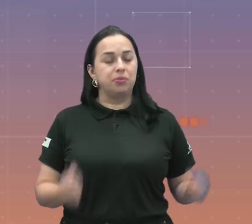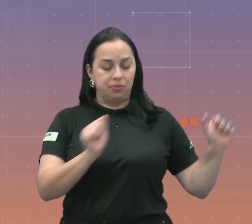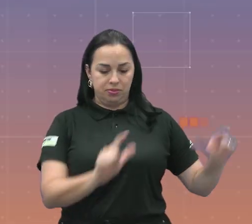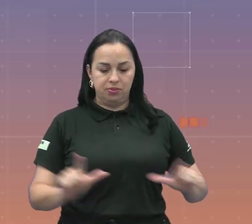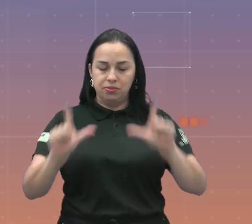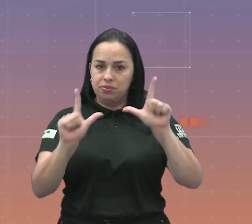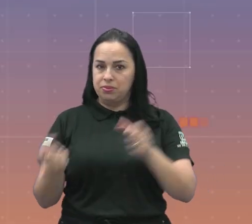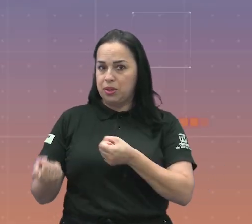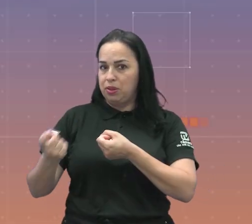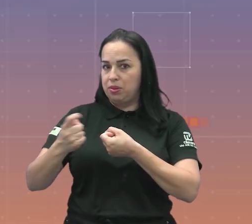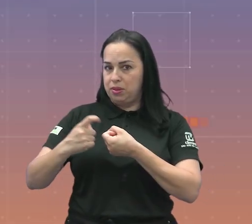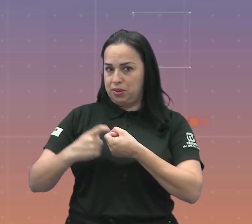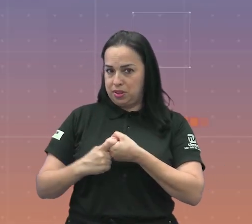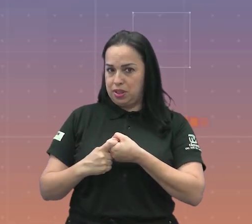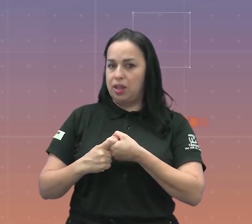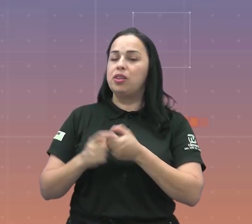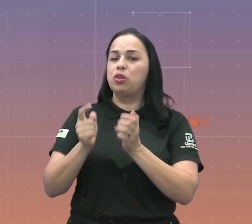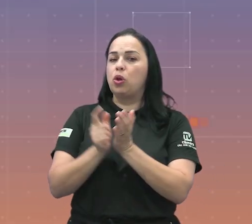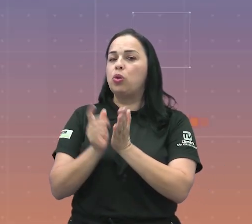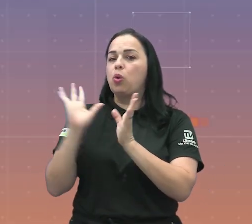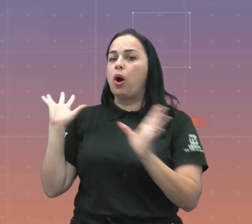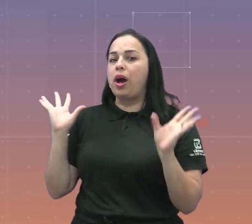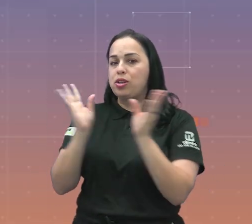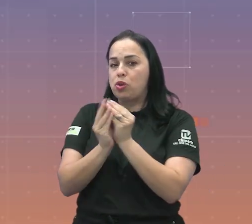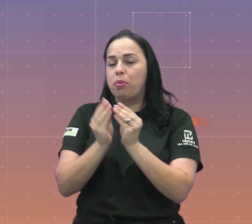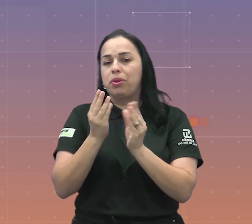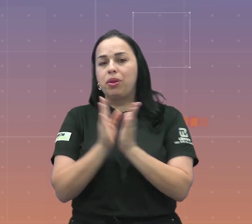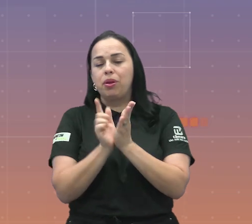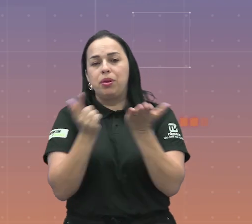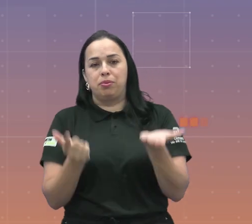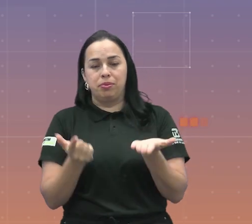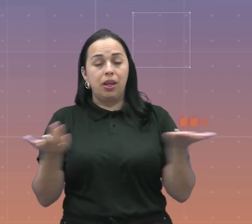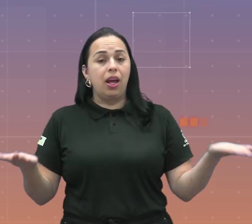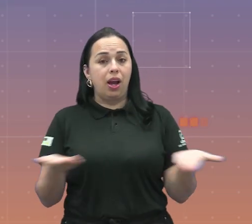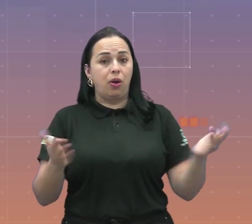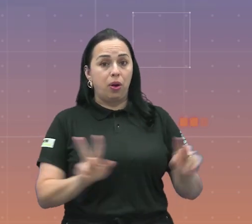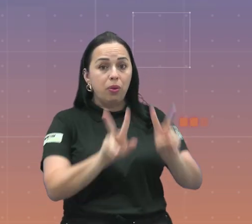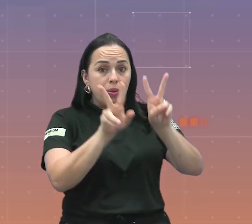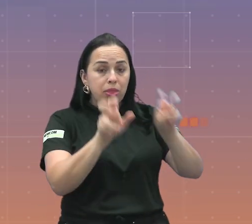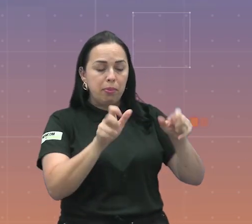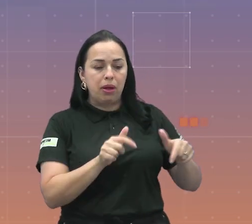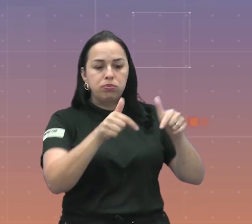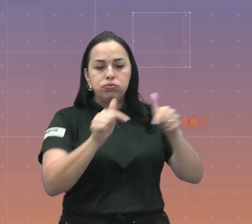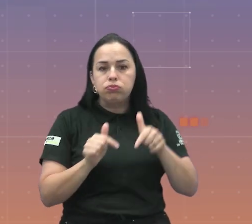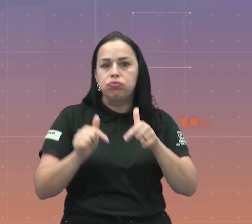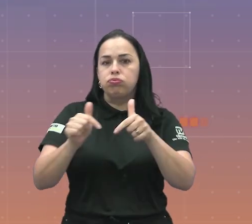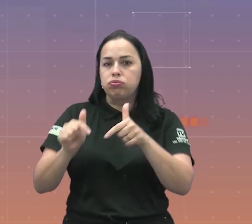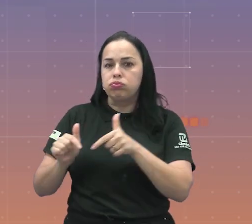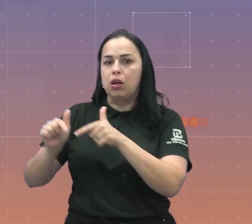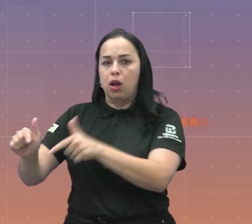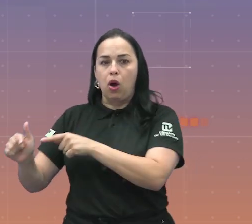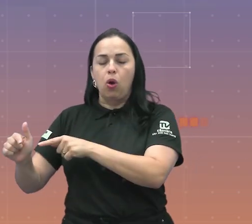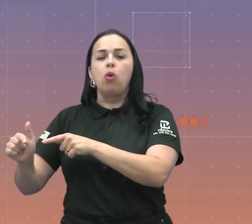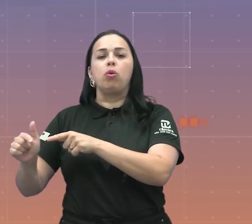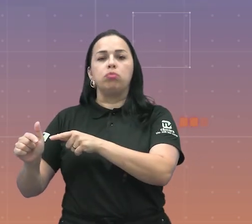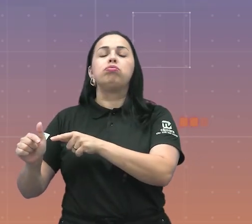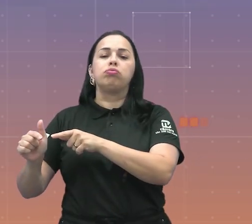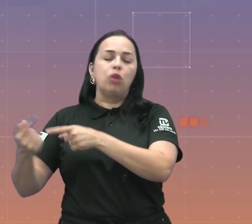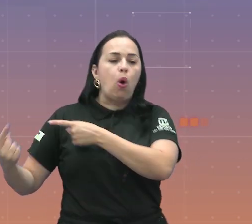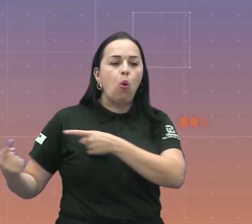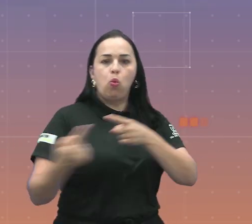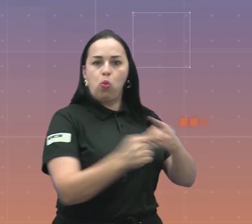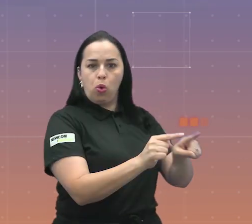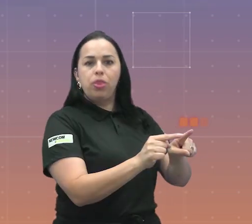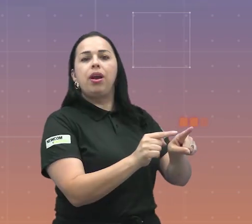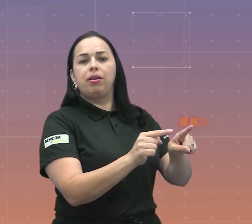Voltamos com a nossa retrospectiva do Boletim Legislativo. Agora vamos falar de ações que têm como objetivo combater a violência